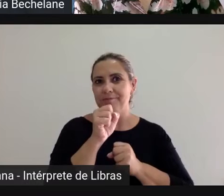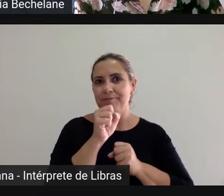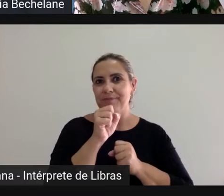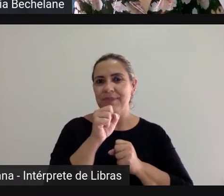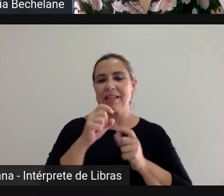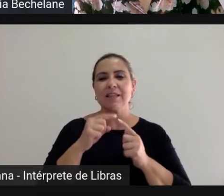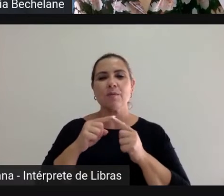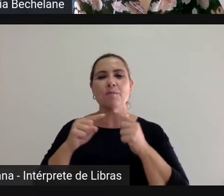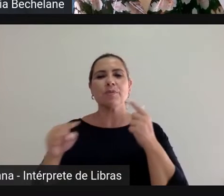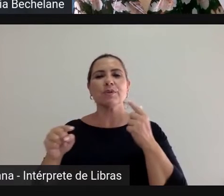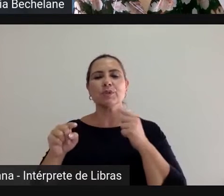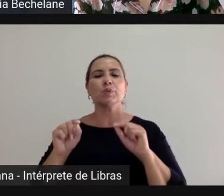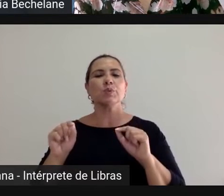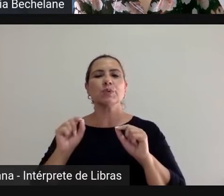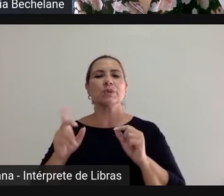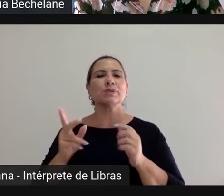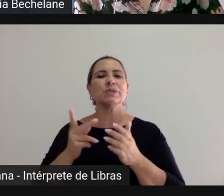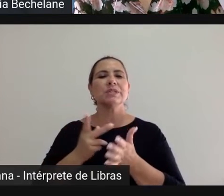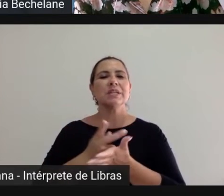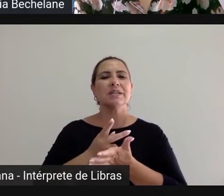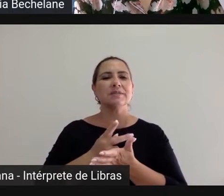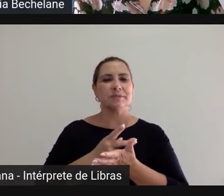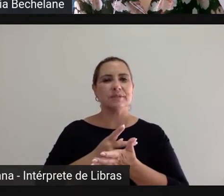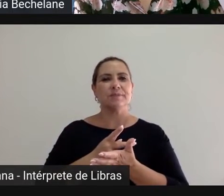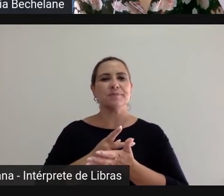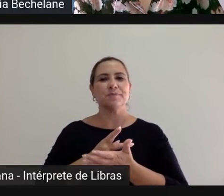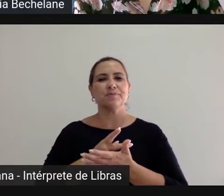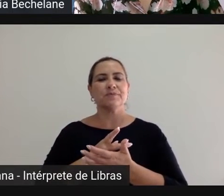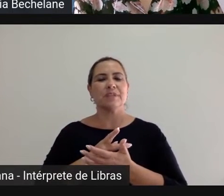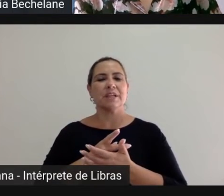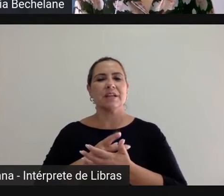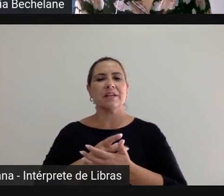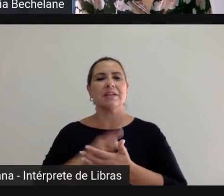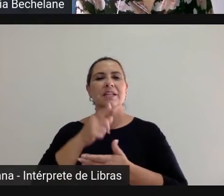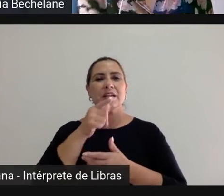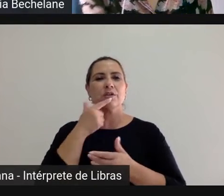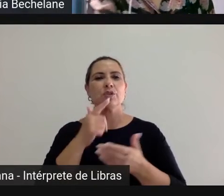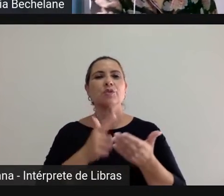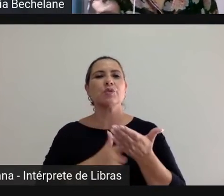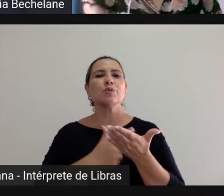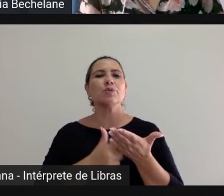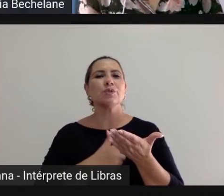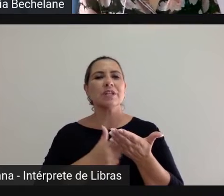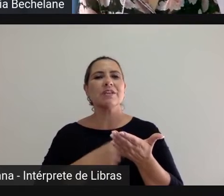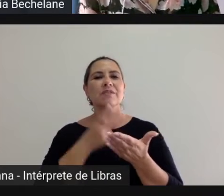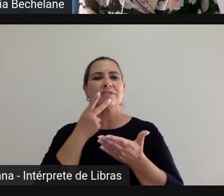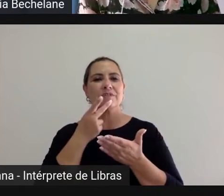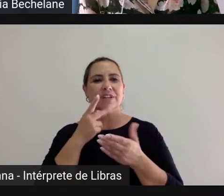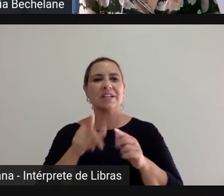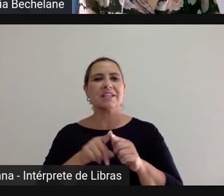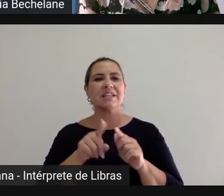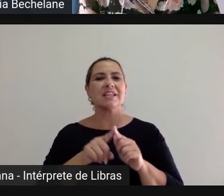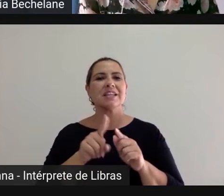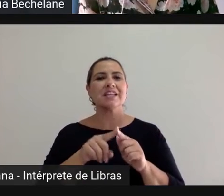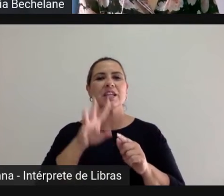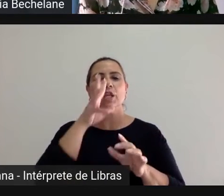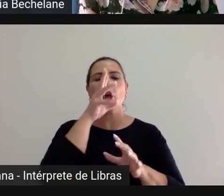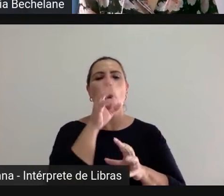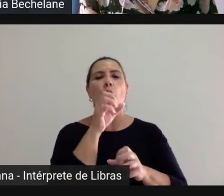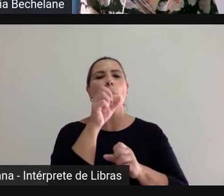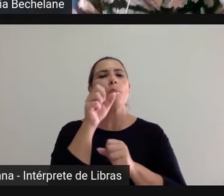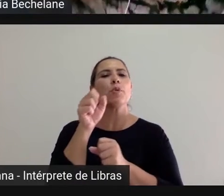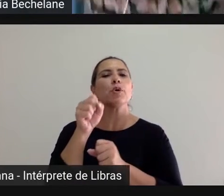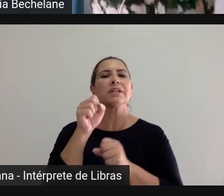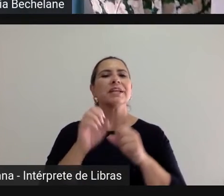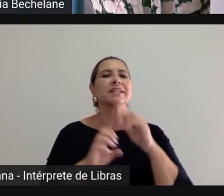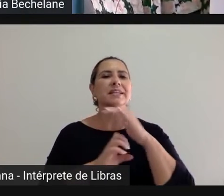distorção que isso significa. Até o Acemoglu e Robson, seu último livro, ressaltam muito isso, que esse poder das empresas não é tratado, né? Ele é